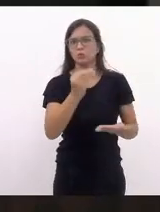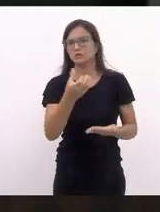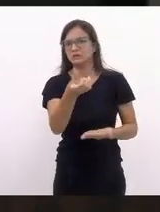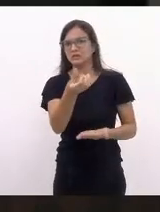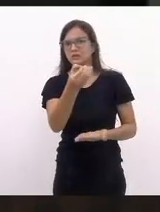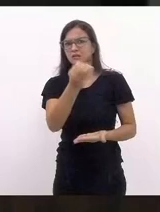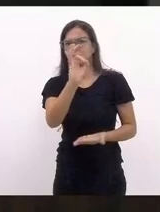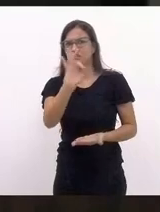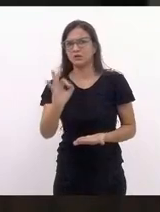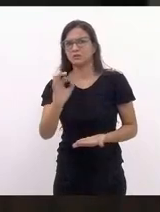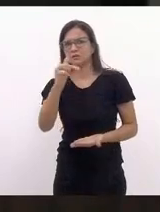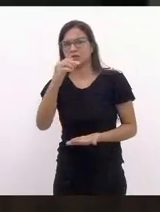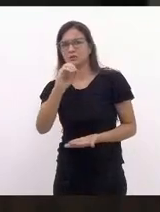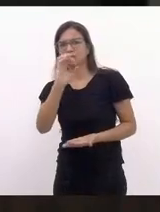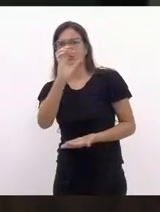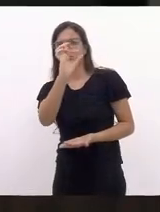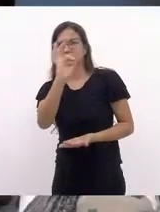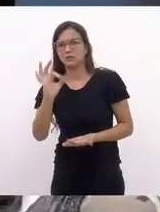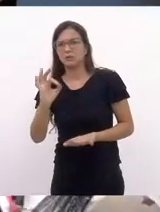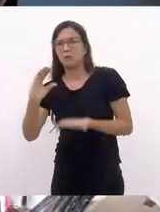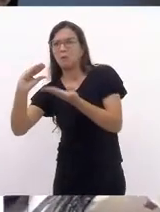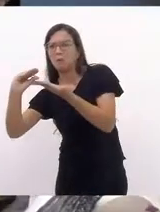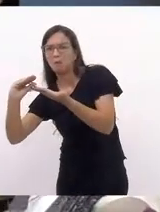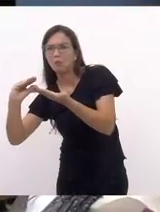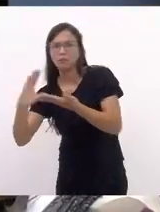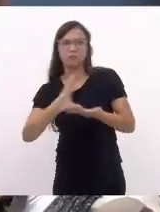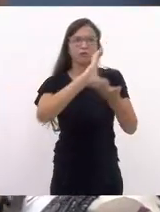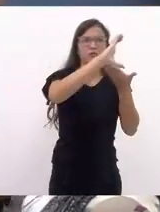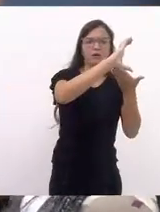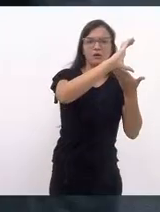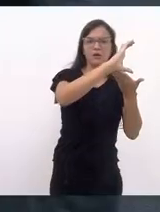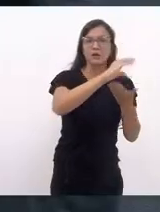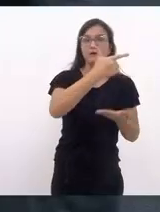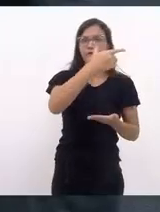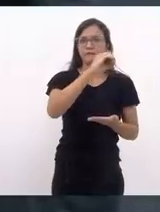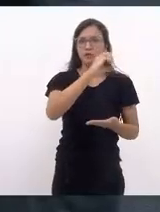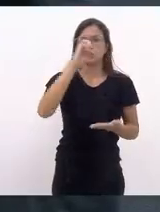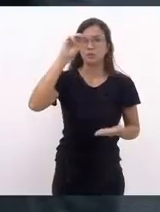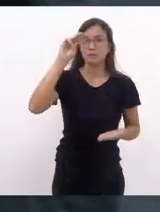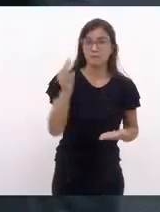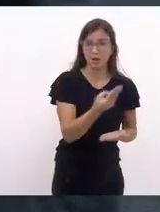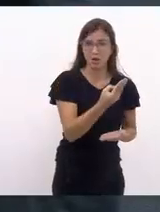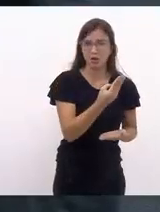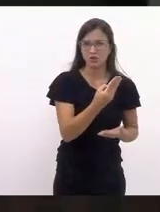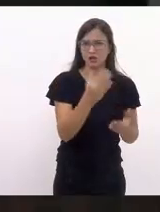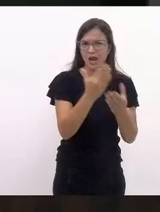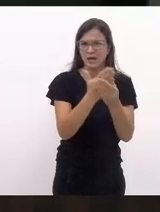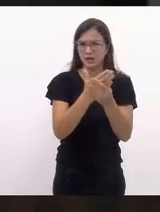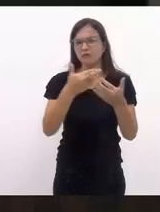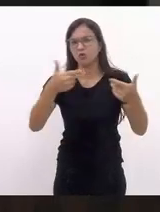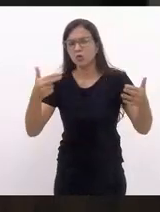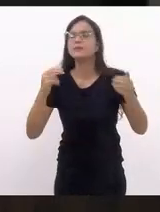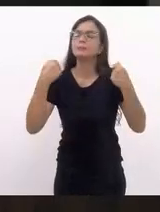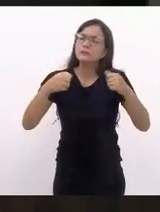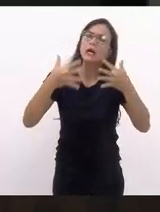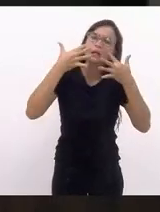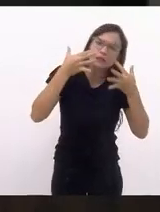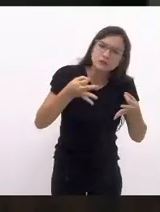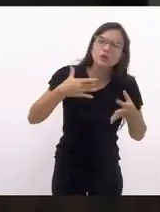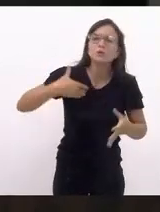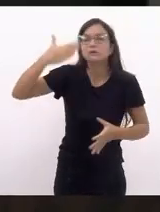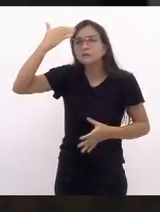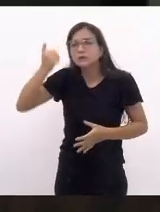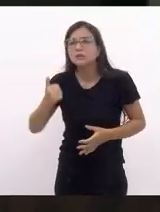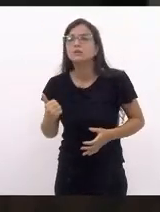60 70 por dentro seriam 20 milhões para o arquivo para finalização aquele toda hora toda atenção mas vossa